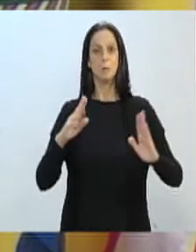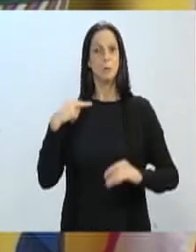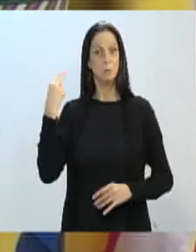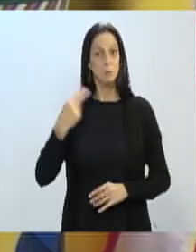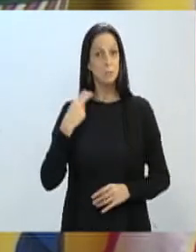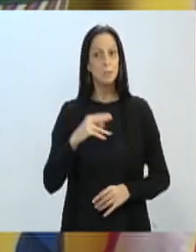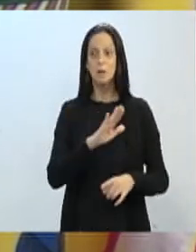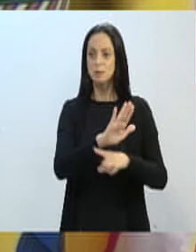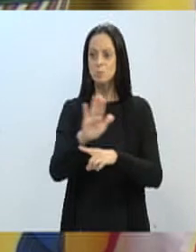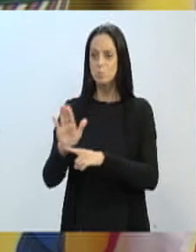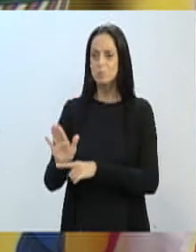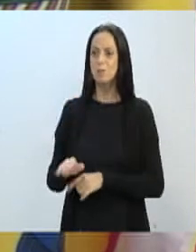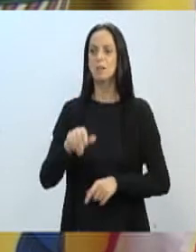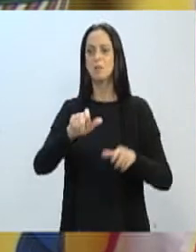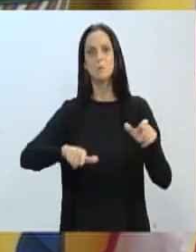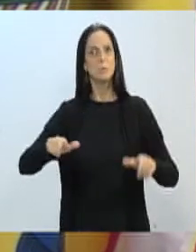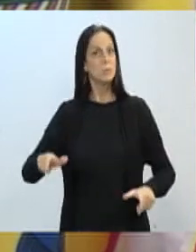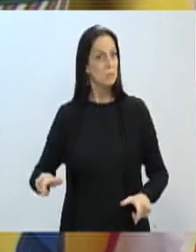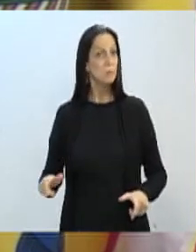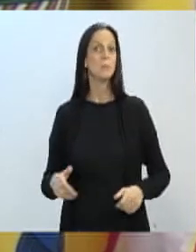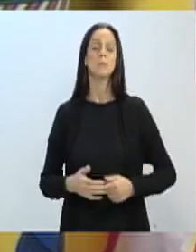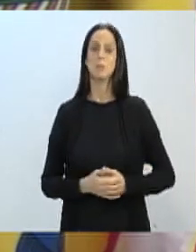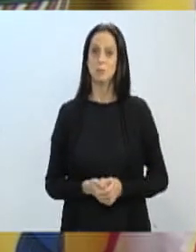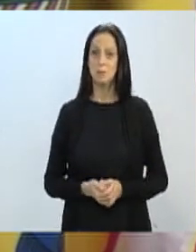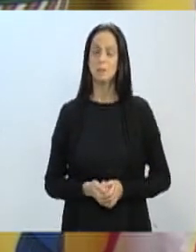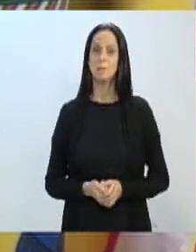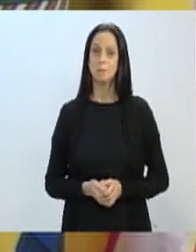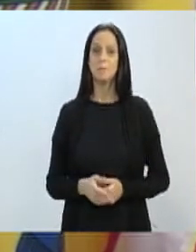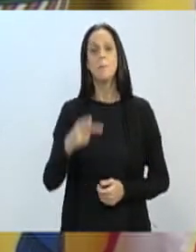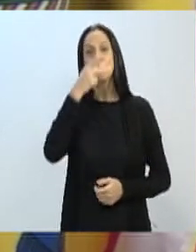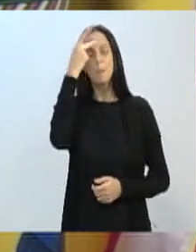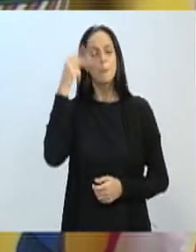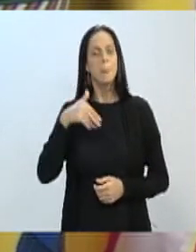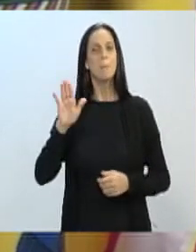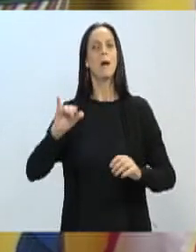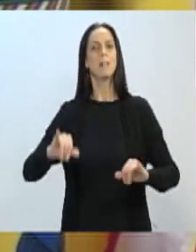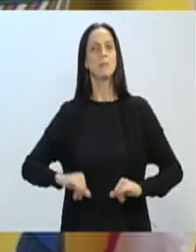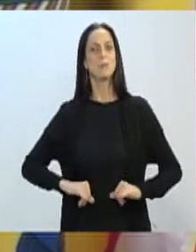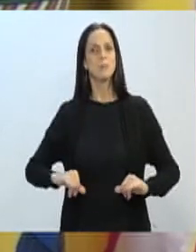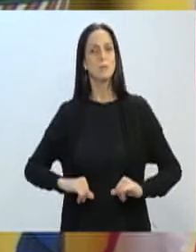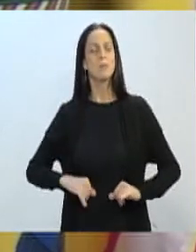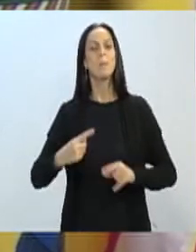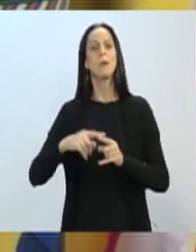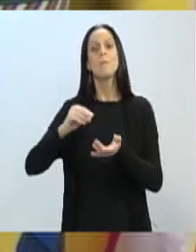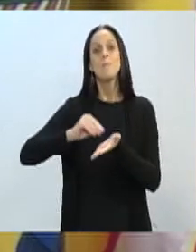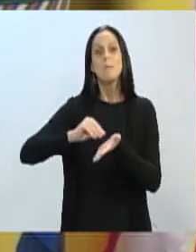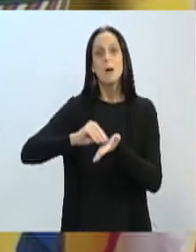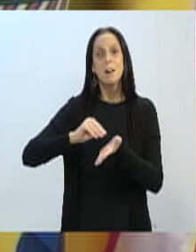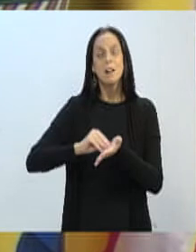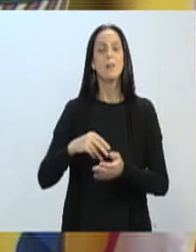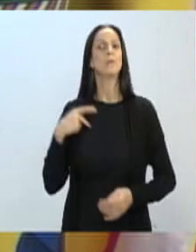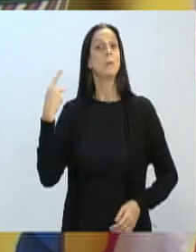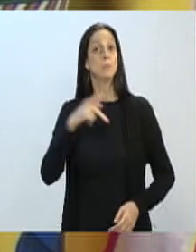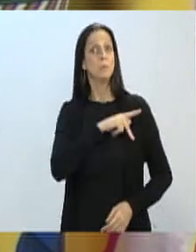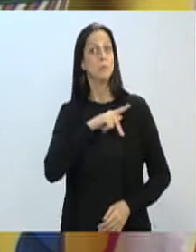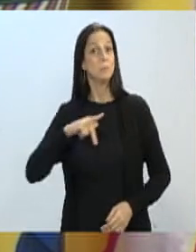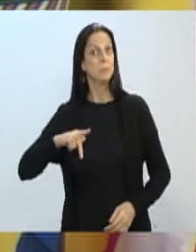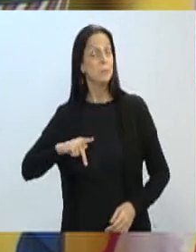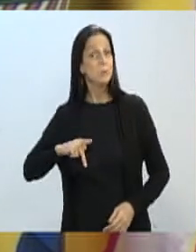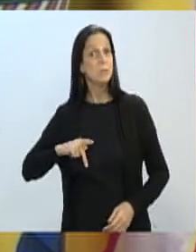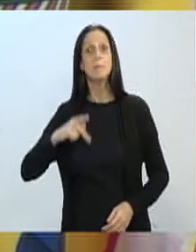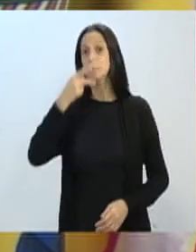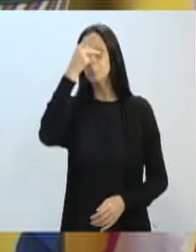dessas pessoas à disposição sobretudo daqueles que mais sofrem com ausência de políticas públicas daqueles que não têm